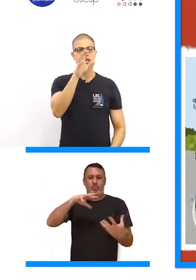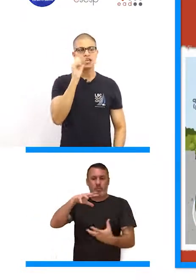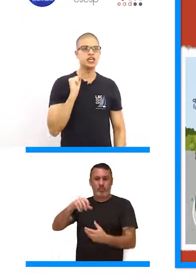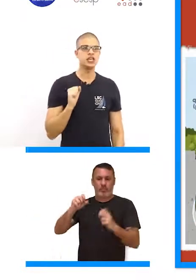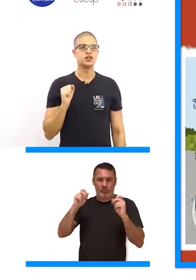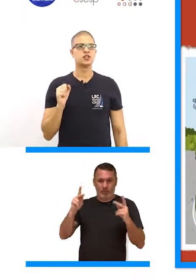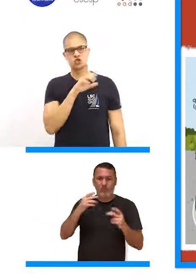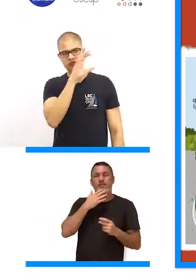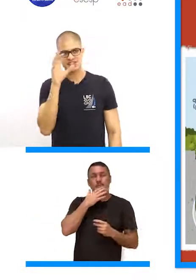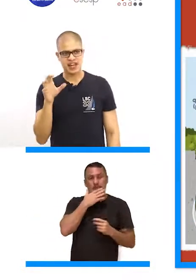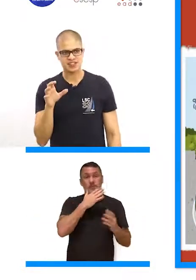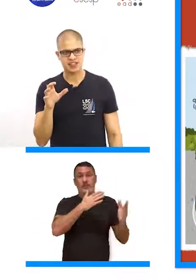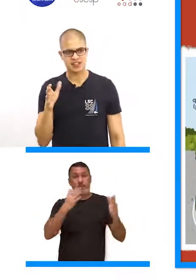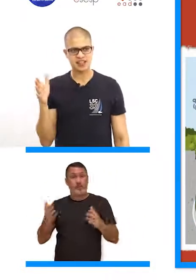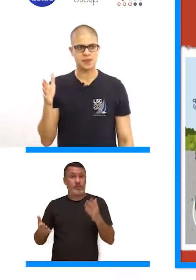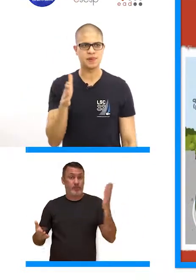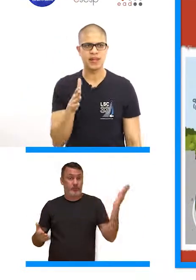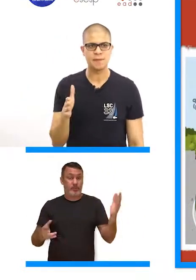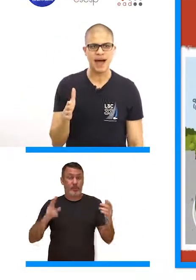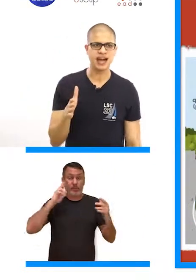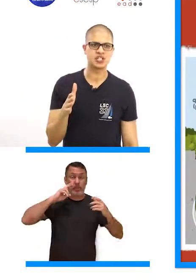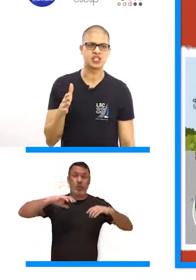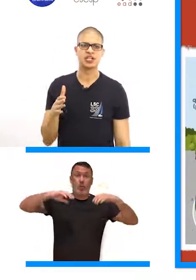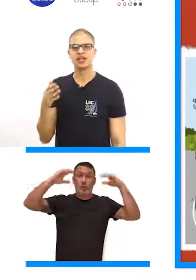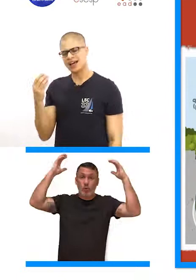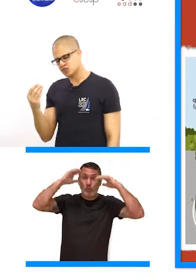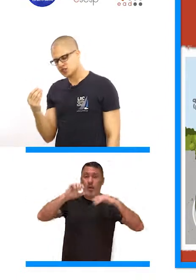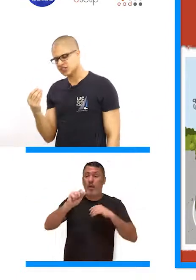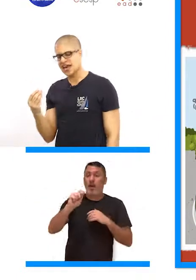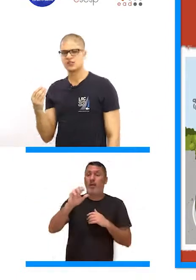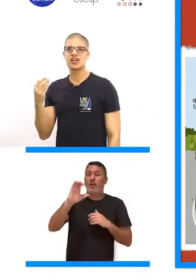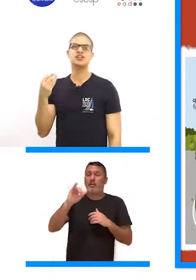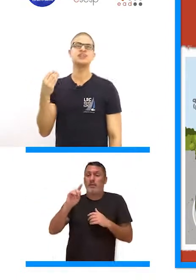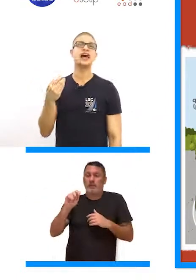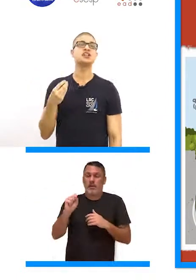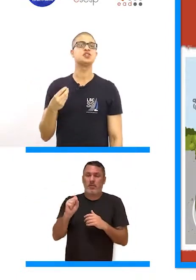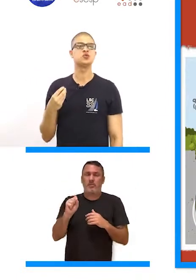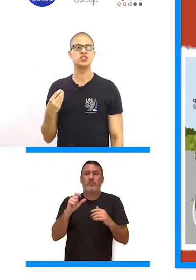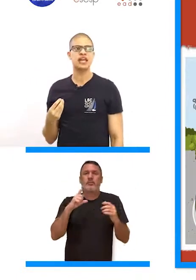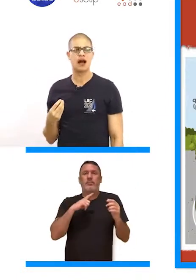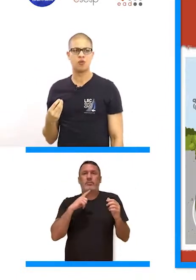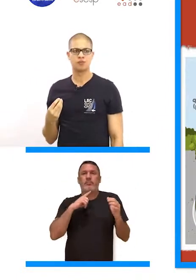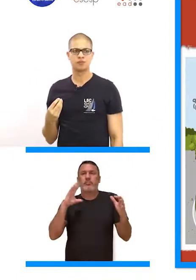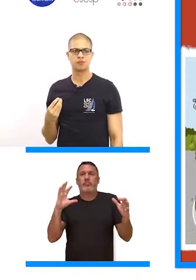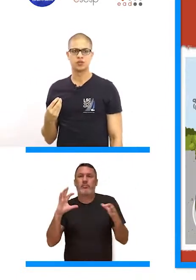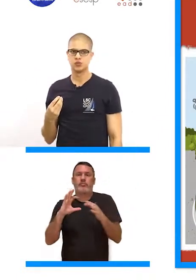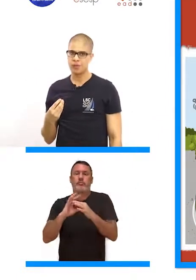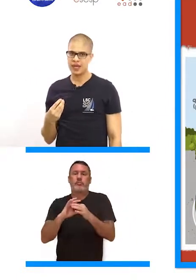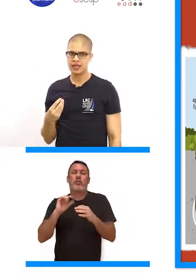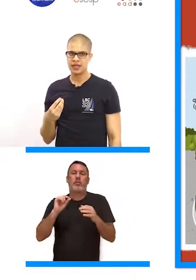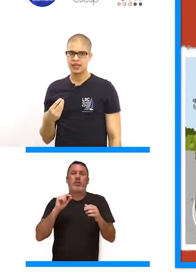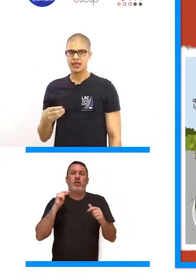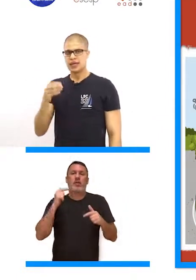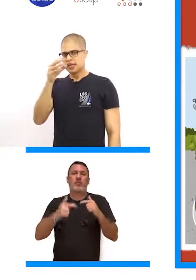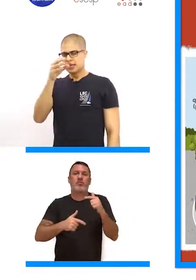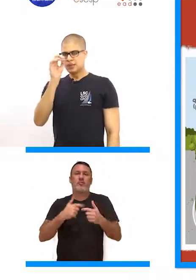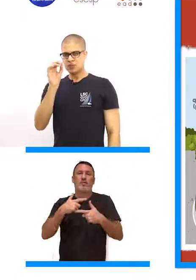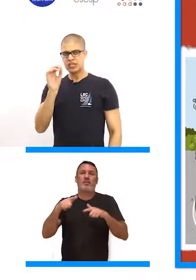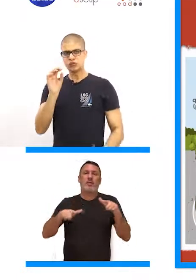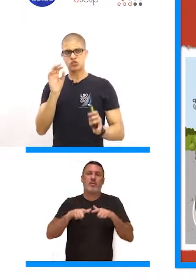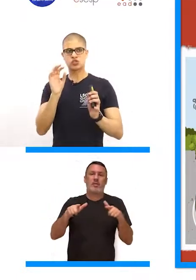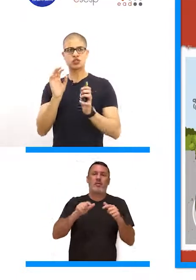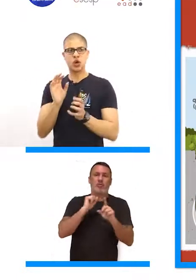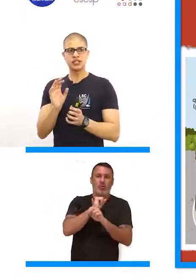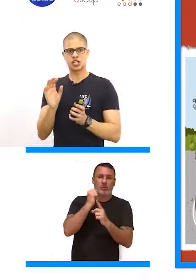Perfeito? E chuvas ácidas dessa primeira parte associadas à atividade industrial. Tudo bem?